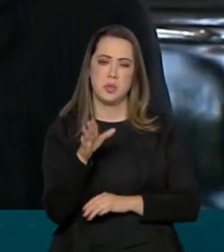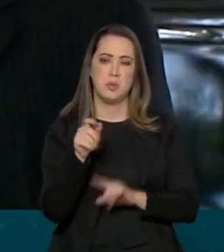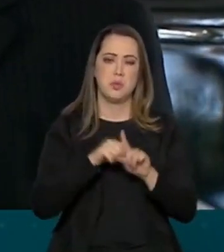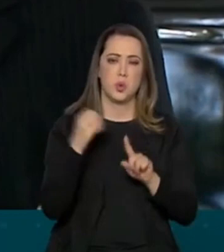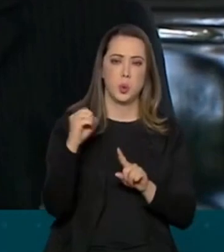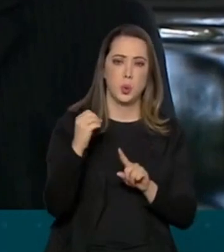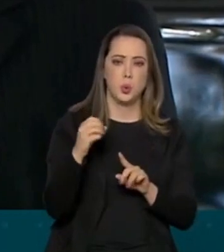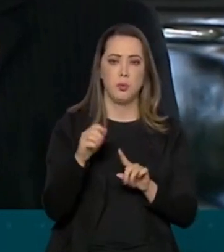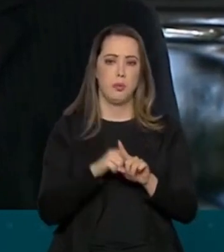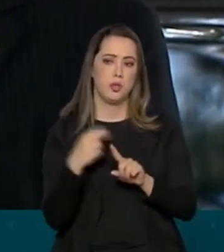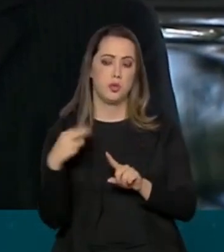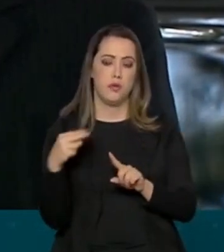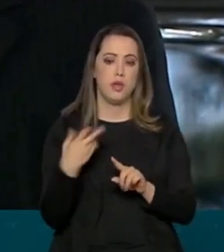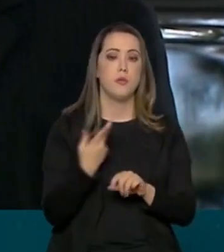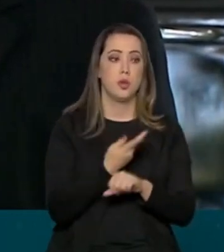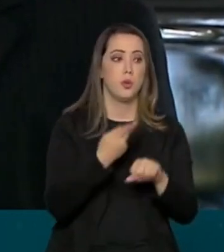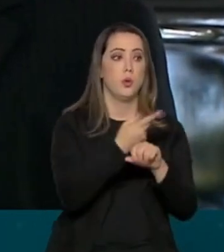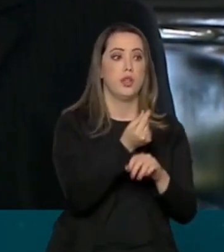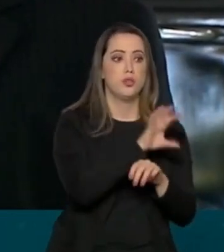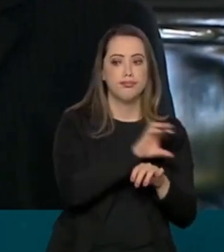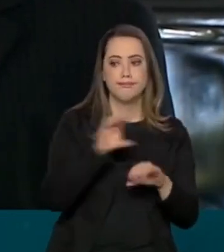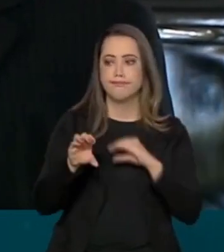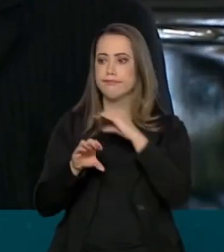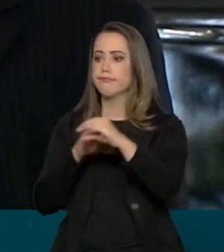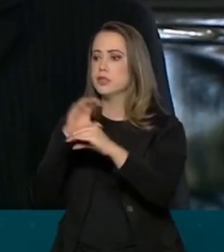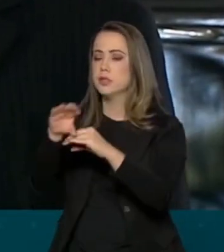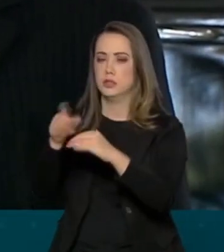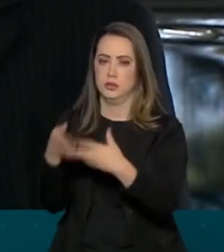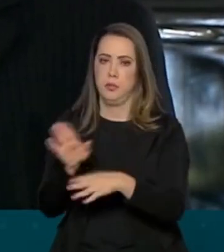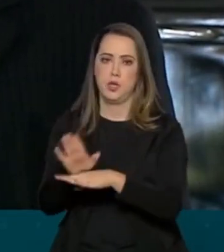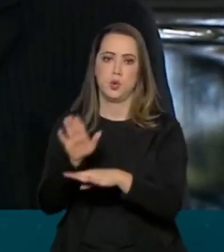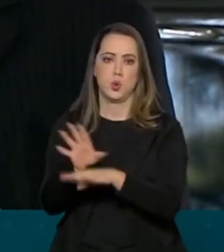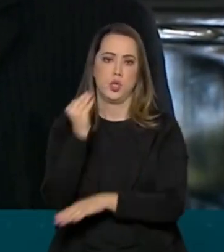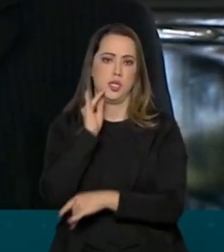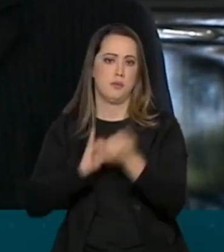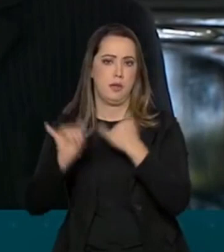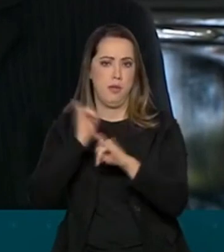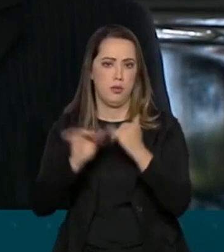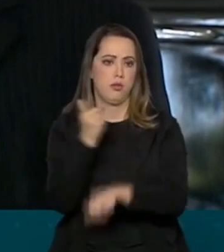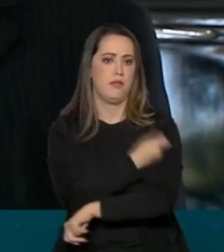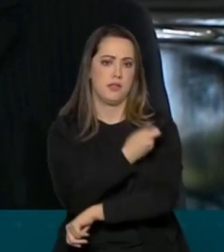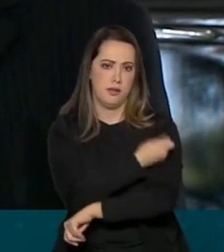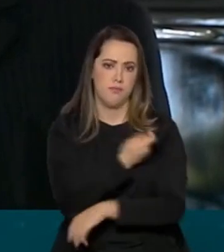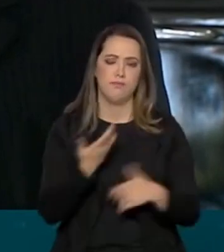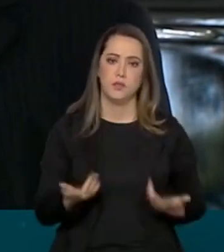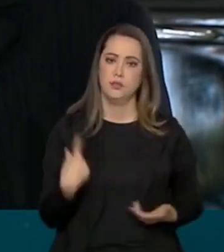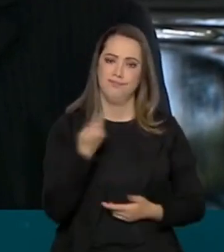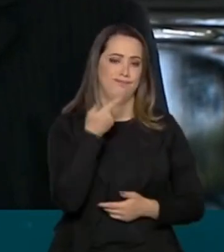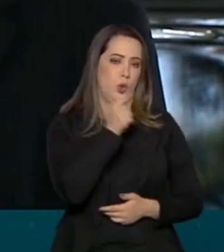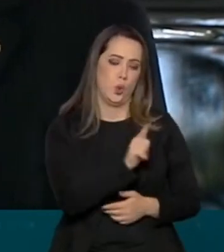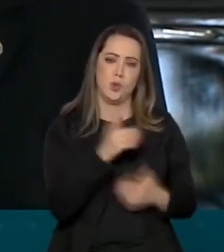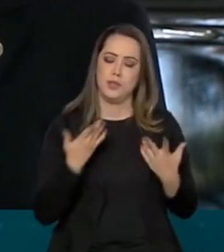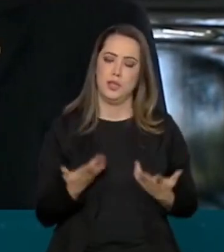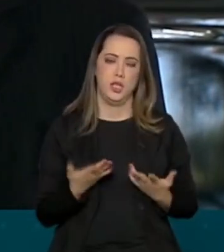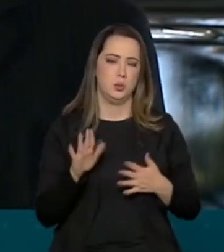época, eu comecei já a correr atrás de recursos para poder apoiar esses testes, né? Nós não tivemos sucesso no final